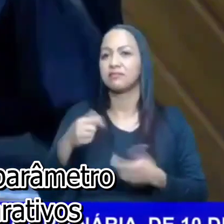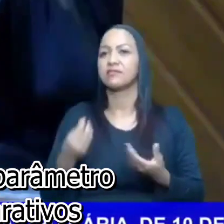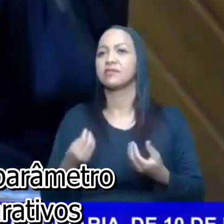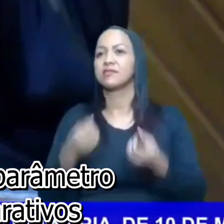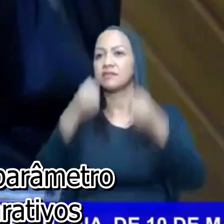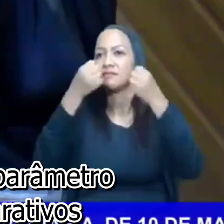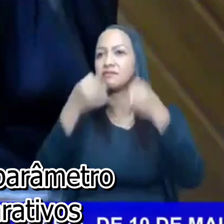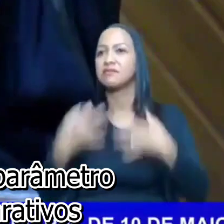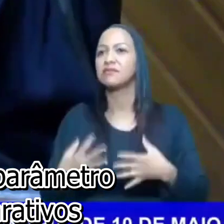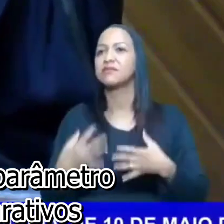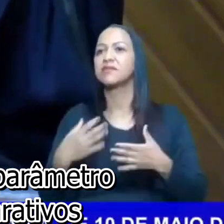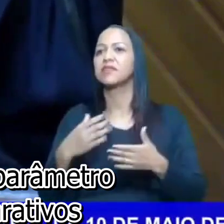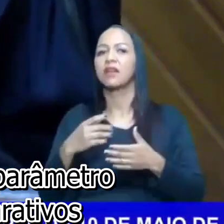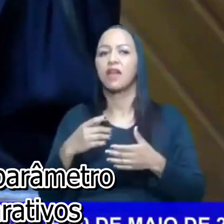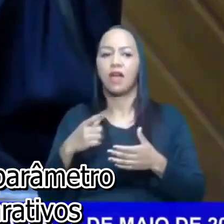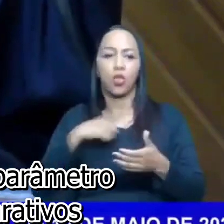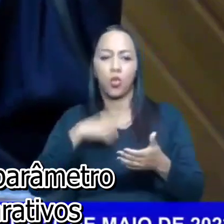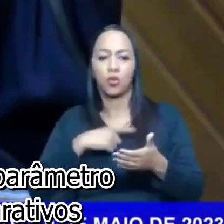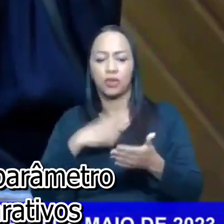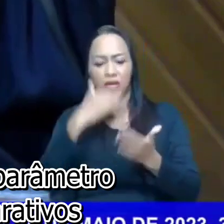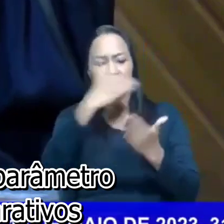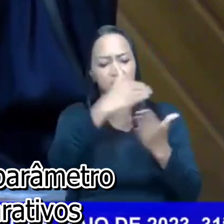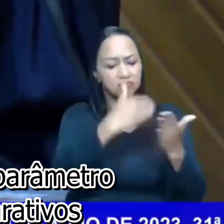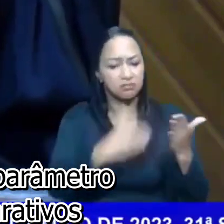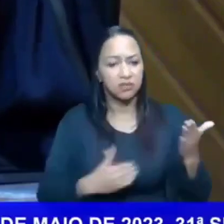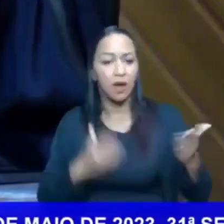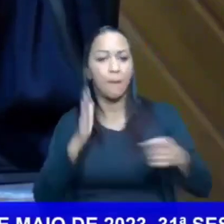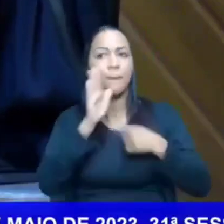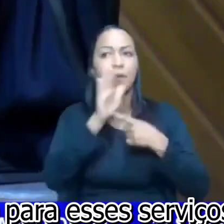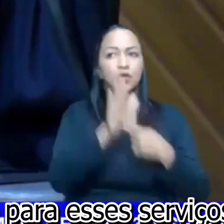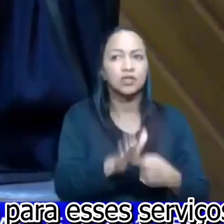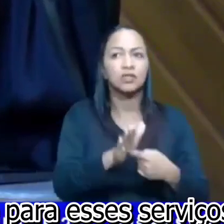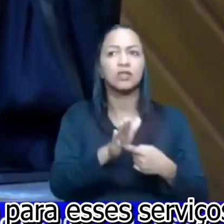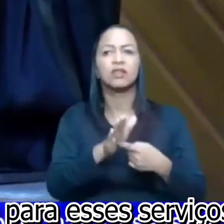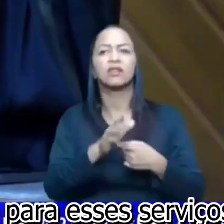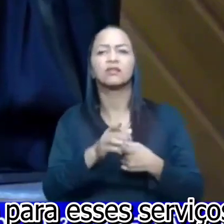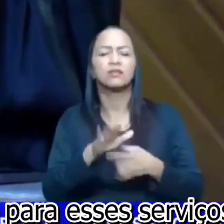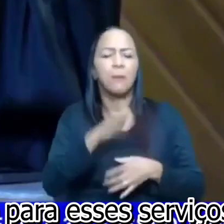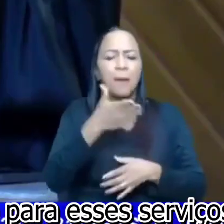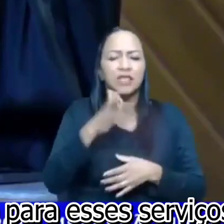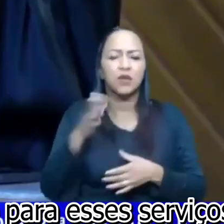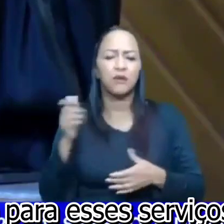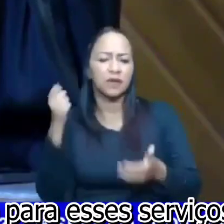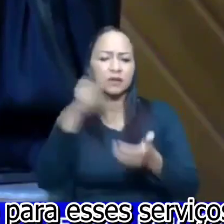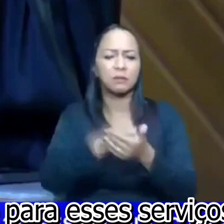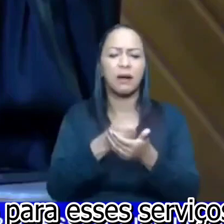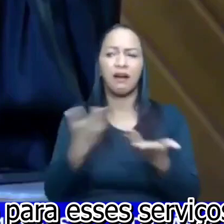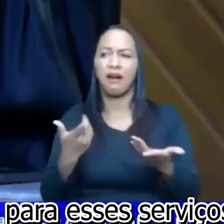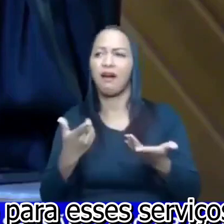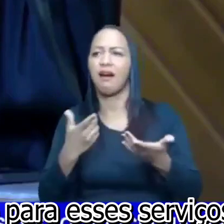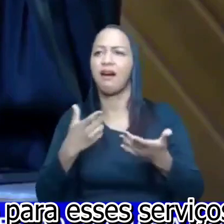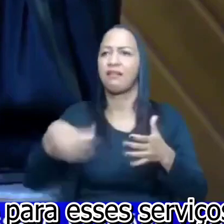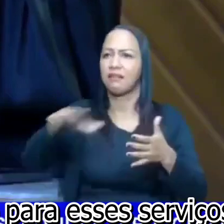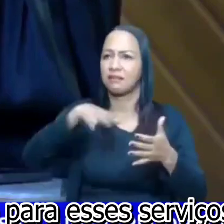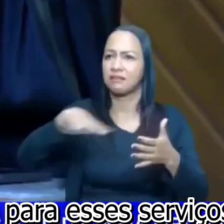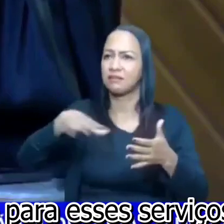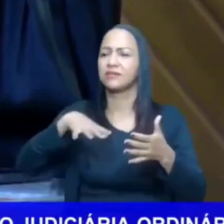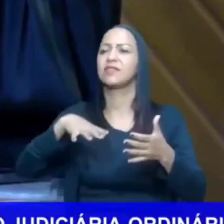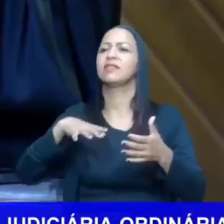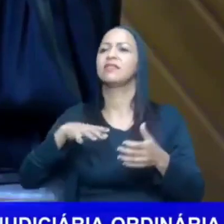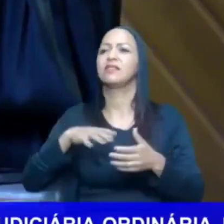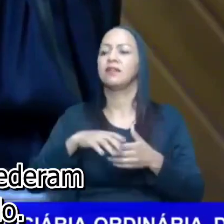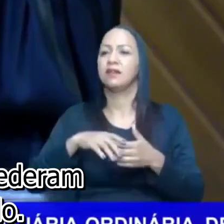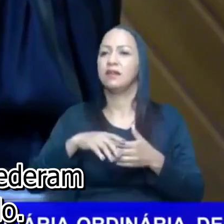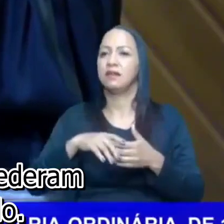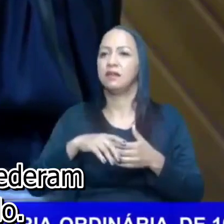parâmetro, a exemplo de planilhas ou quadros comparativos, evidenciando a média dos valores praticados no mercado para esses serviços, de